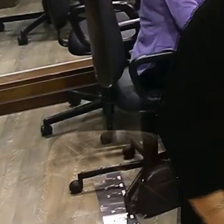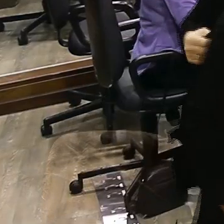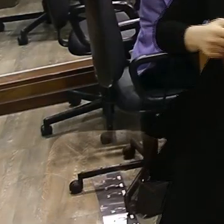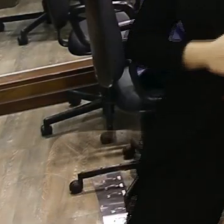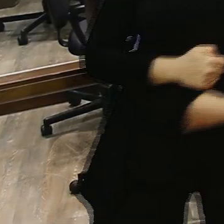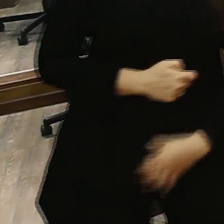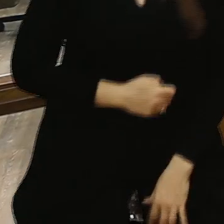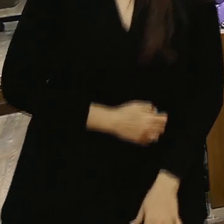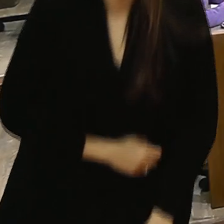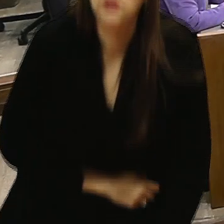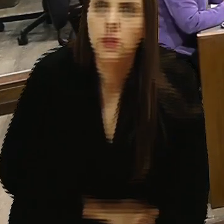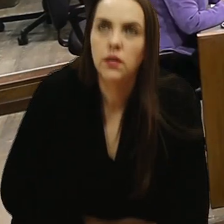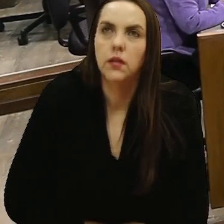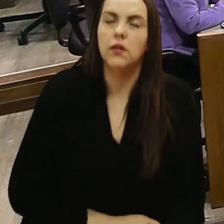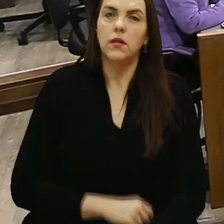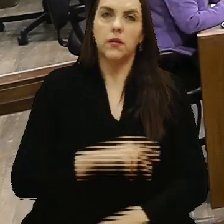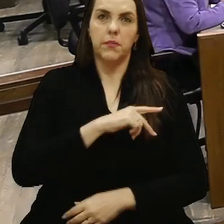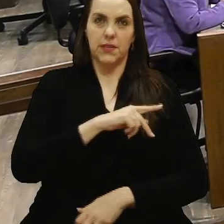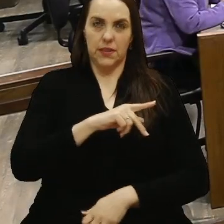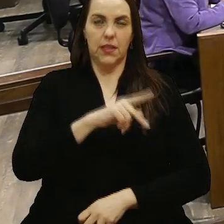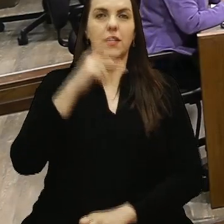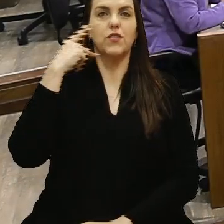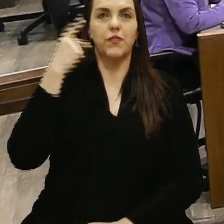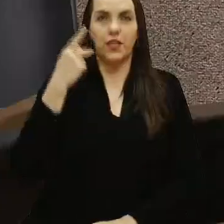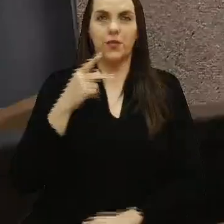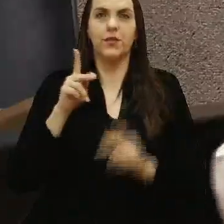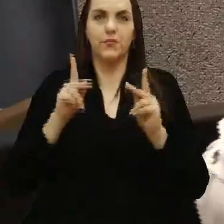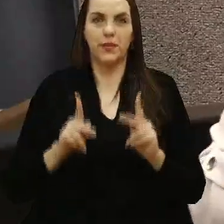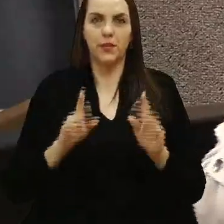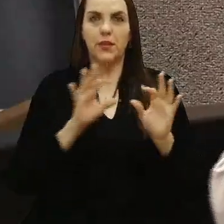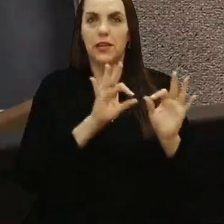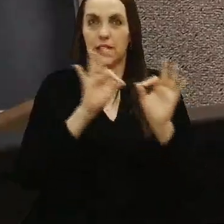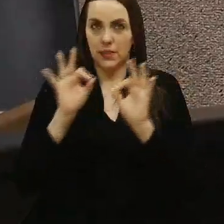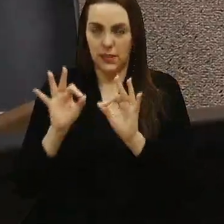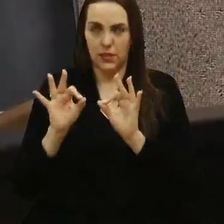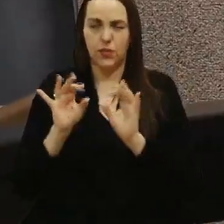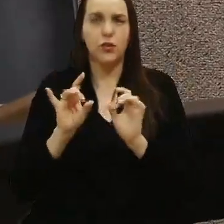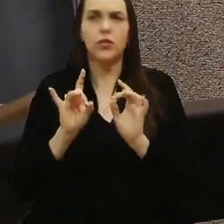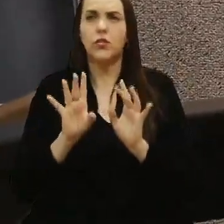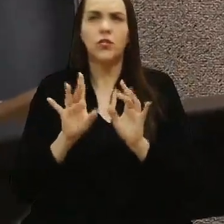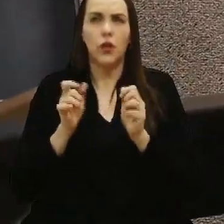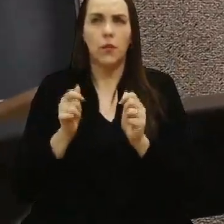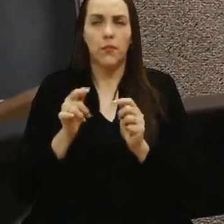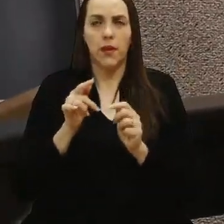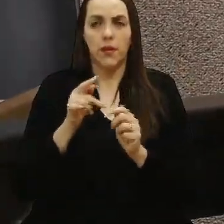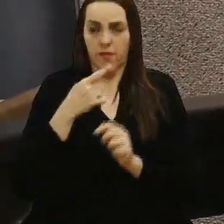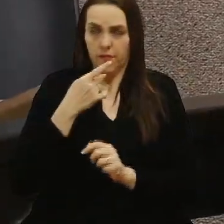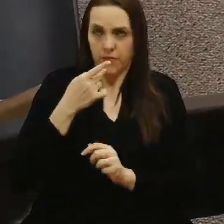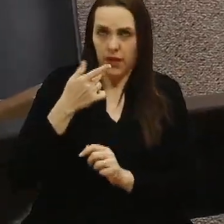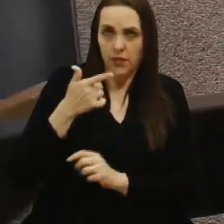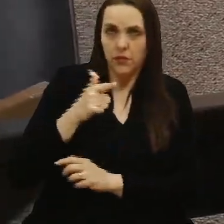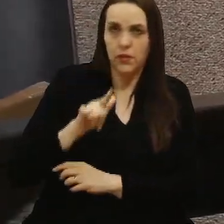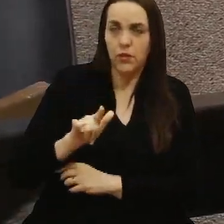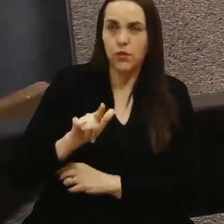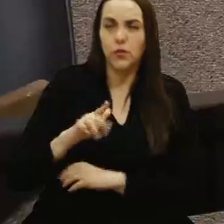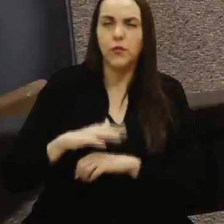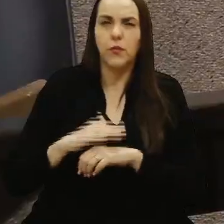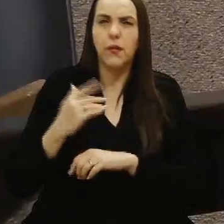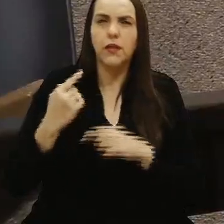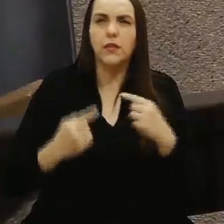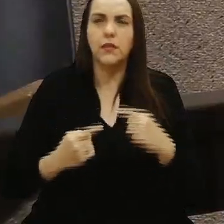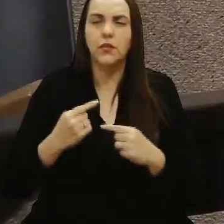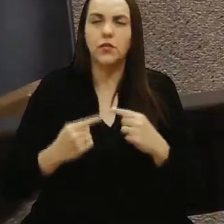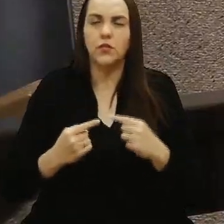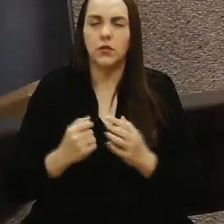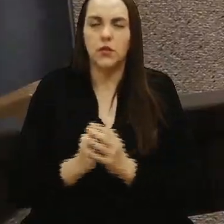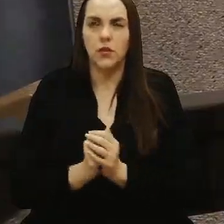Senhor presidente, senhores vereadores, pessoal que nos assiste, só para fortalecer, ainda mais a discussão,